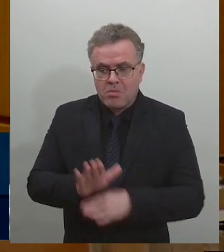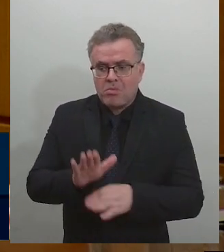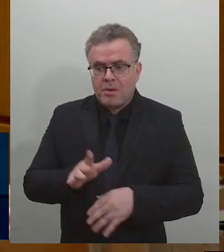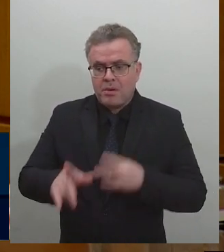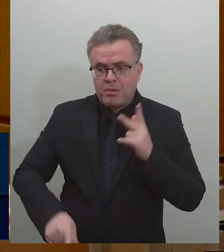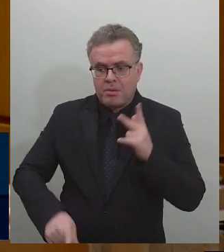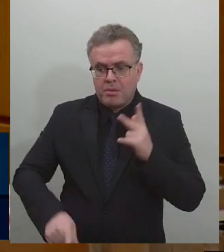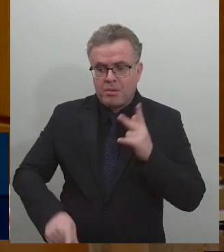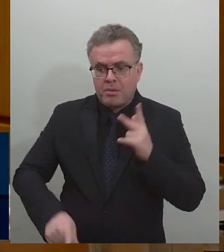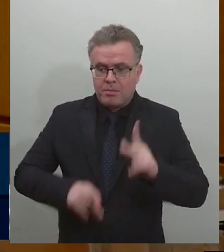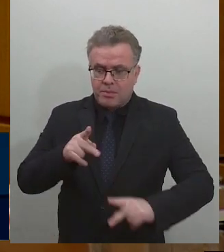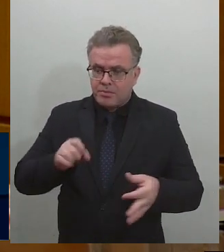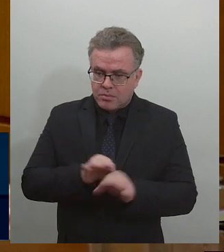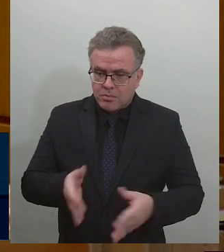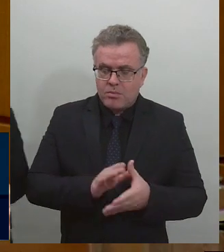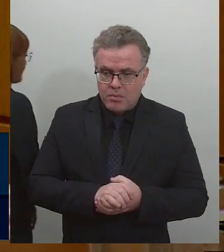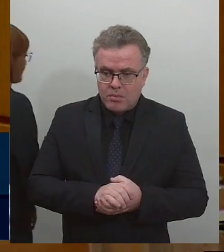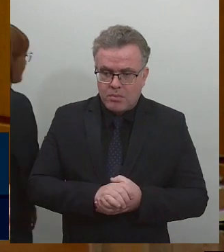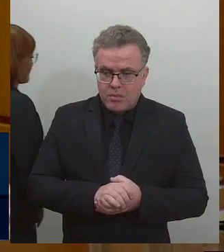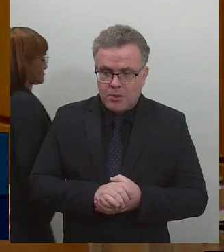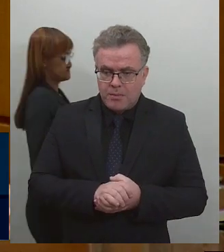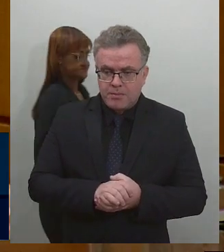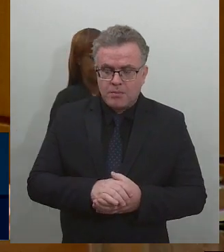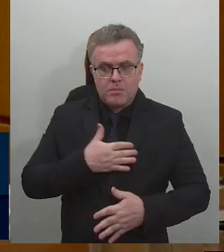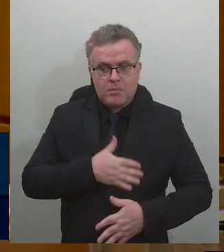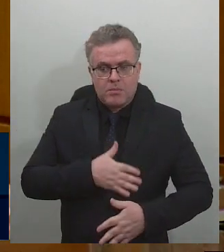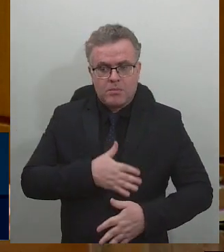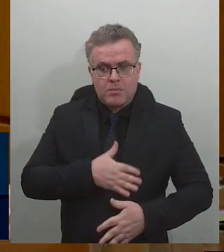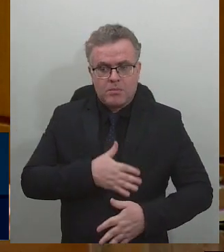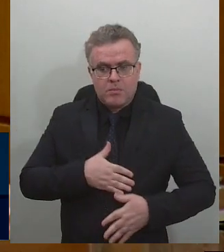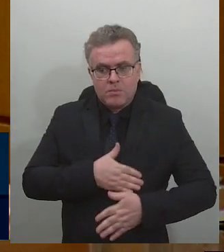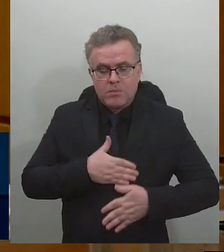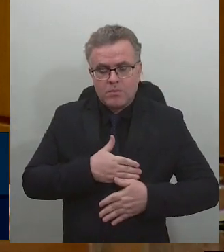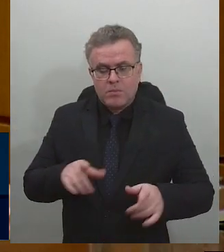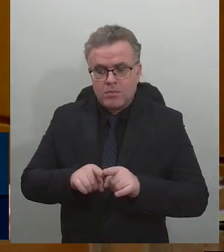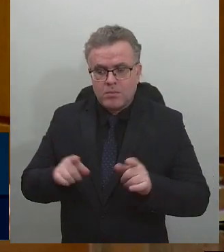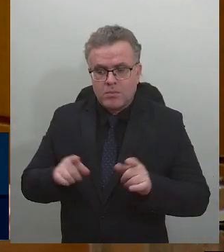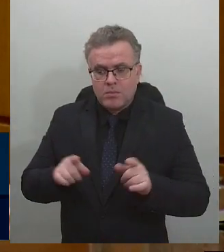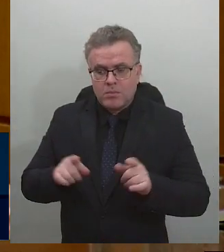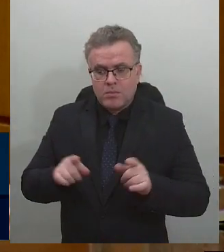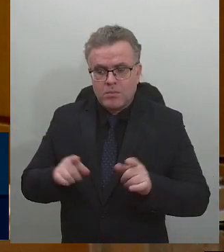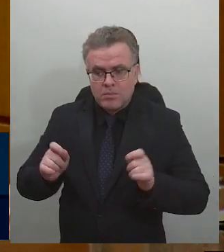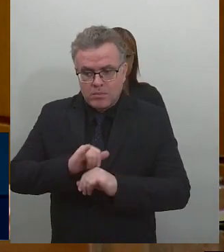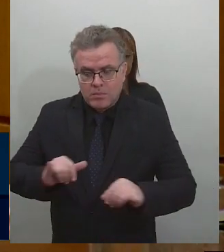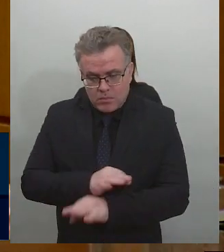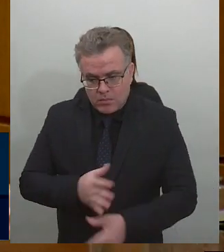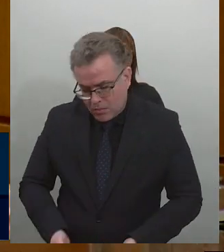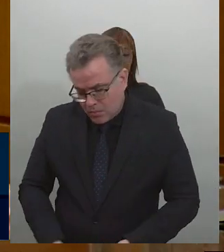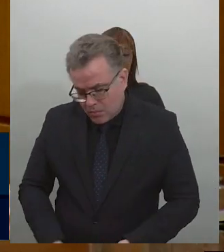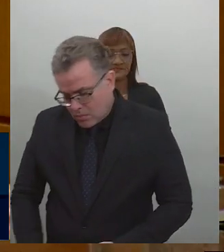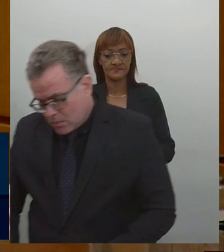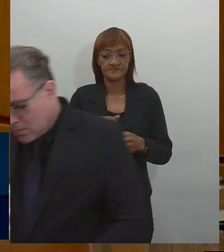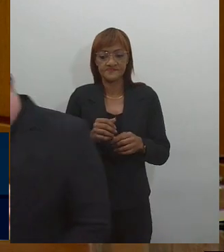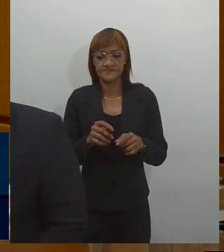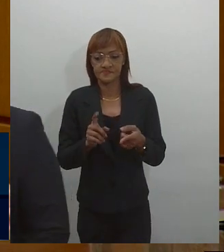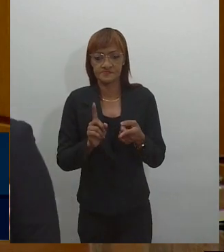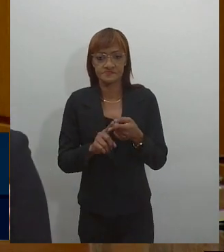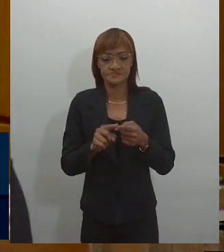gostaria também de registrar a grande festa que aconteceu no município Simão